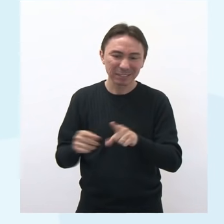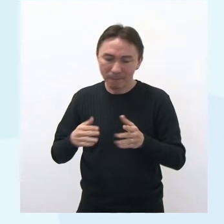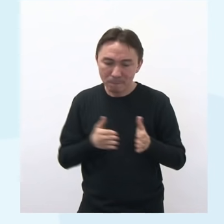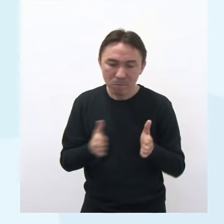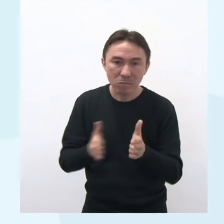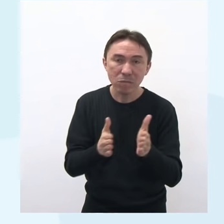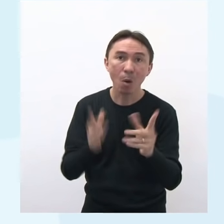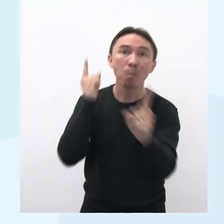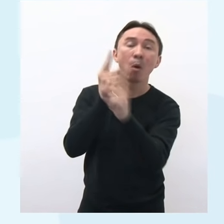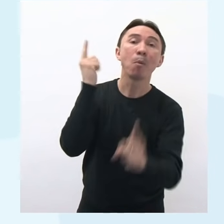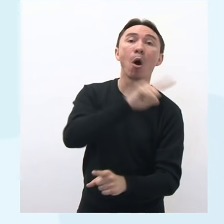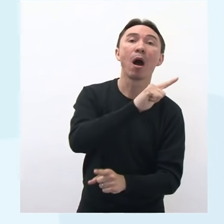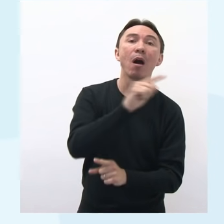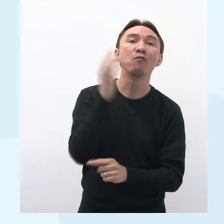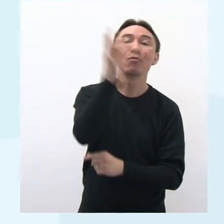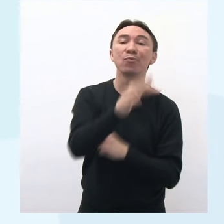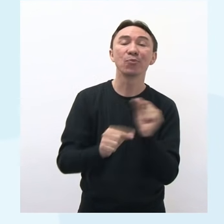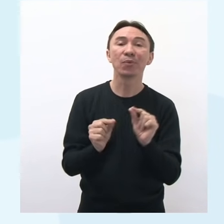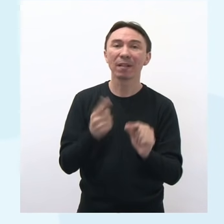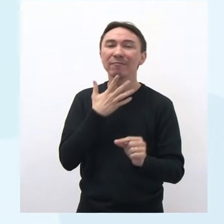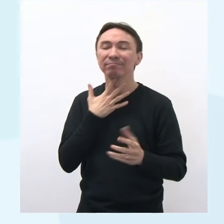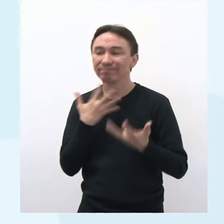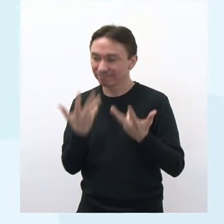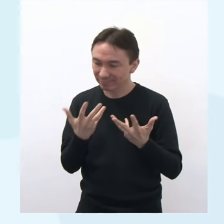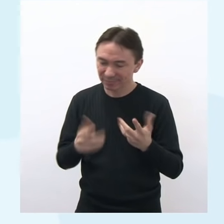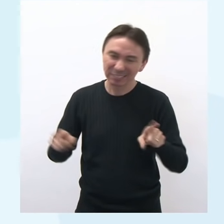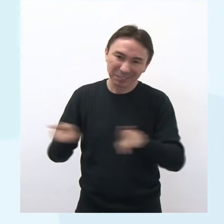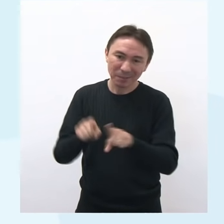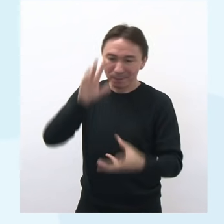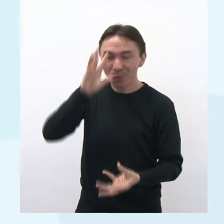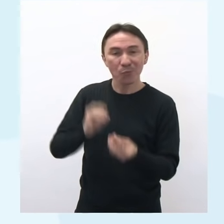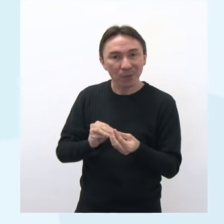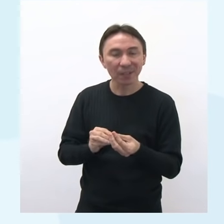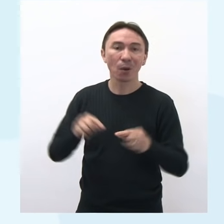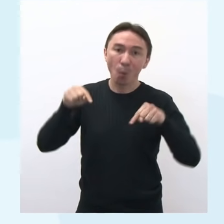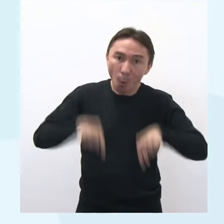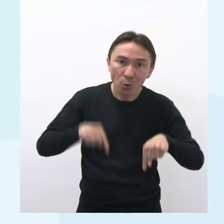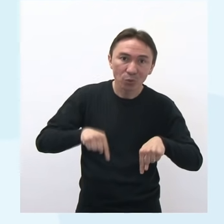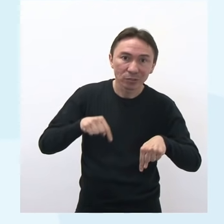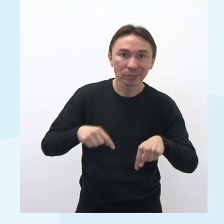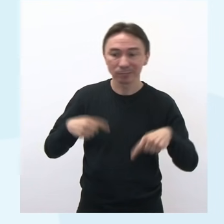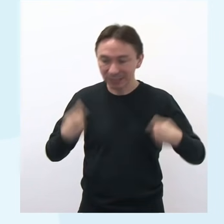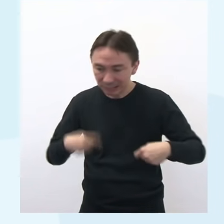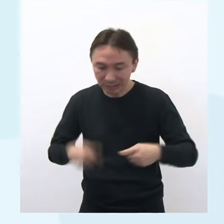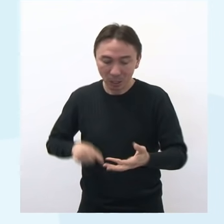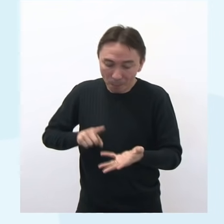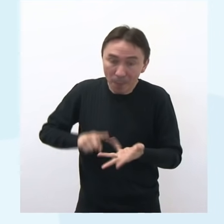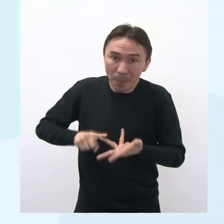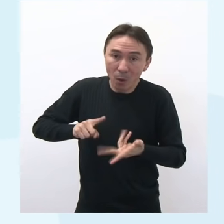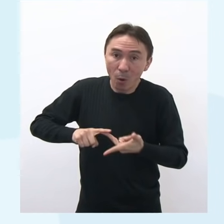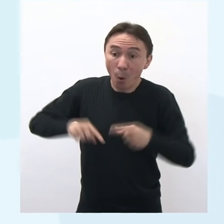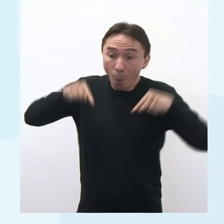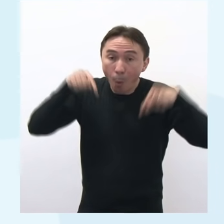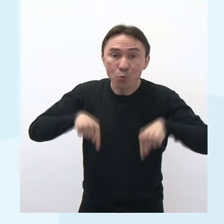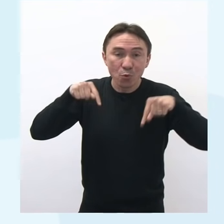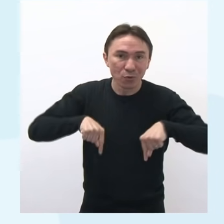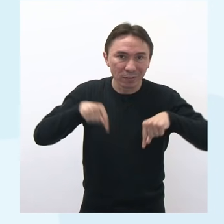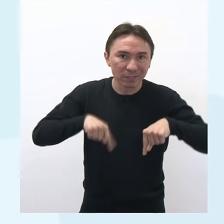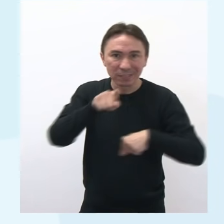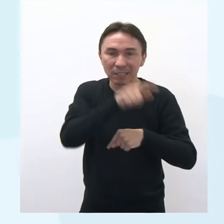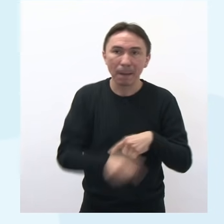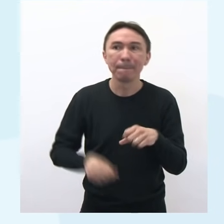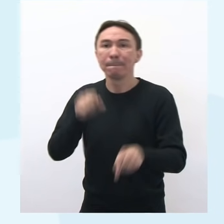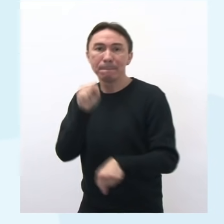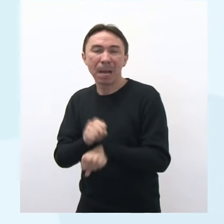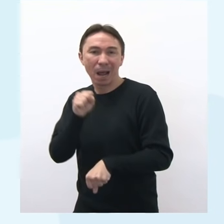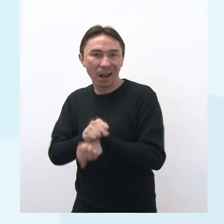E chegamos à conclusão de que esse caminho deve começar a ser percorrido hoje. Nunca ouse parar de escrever a sua história,